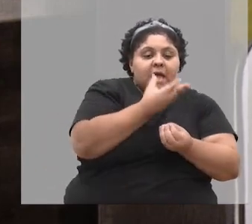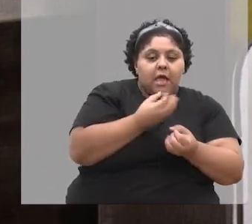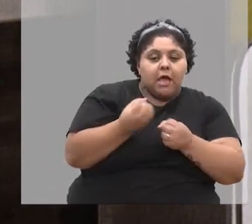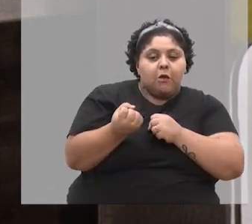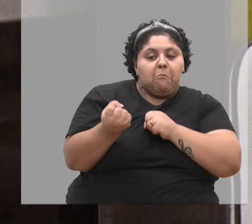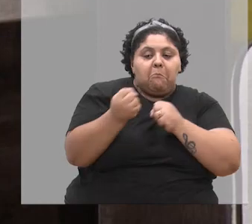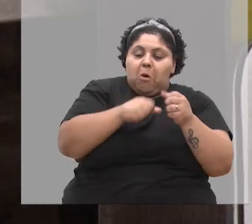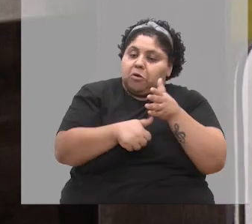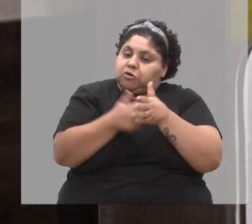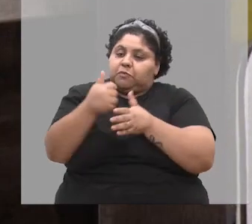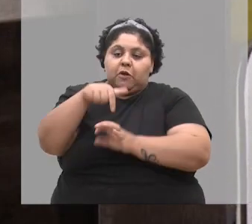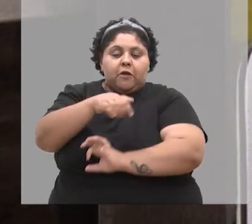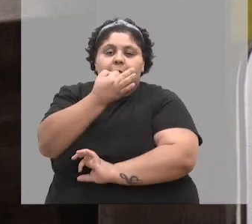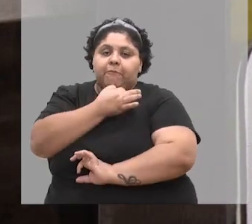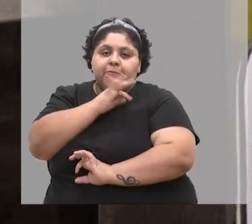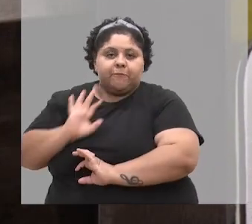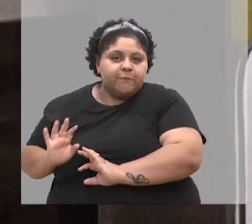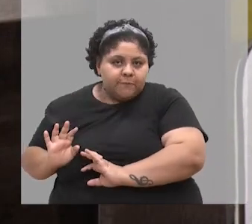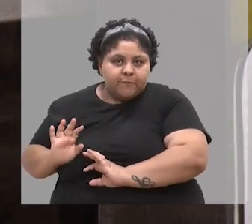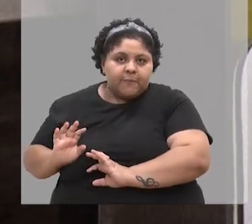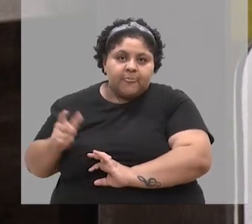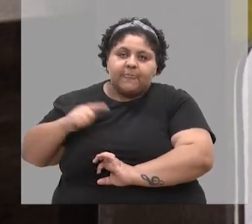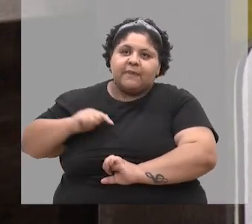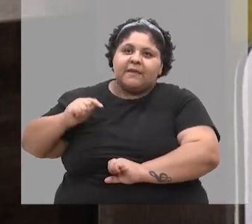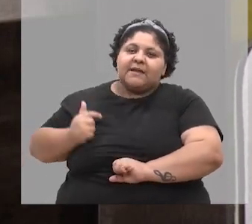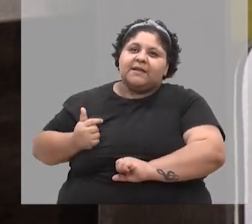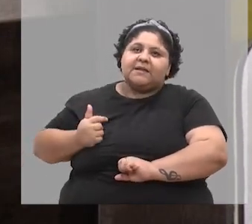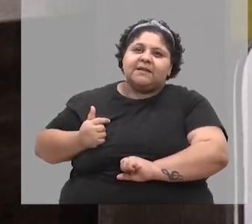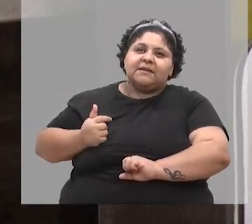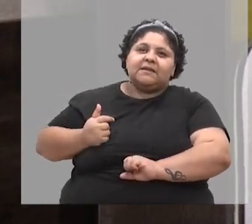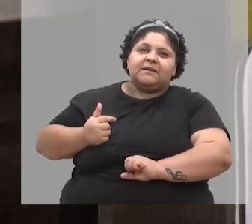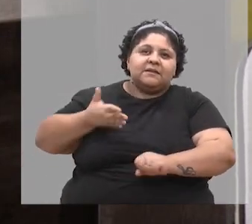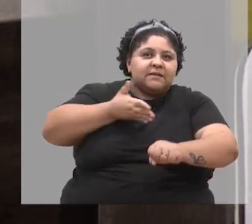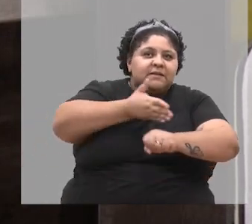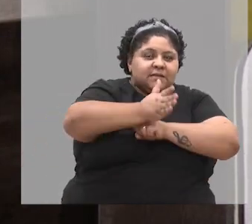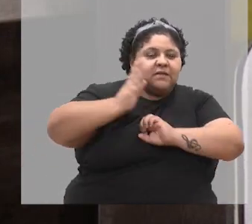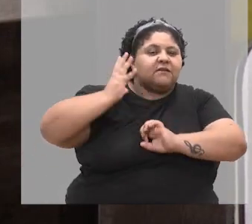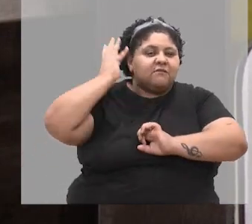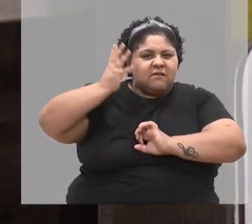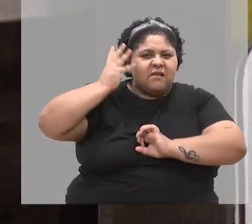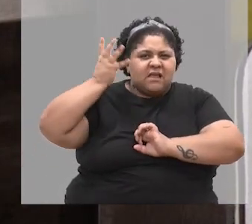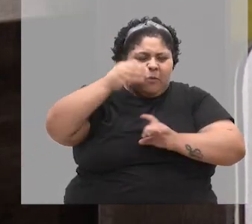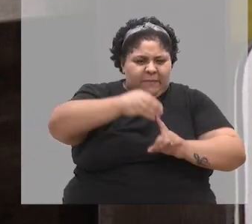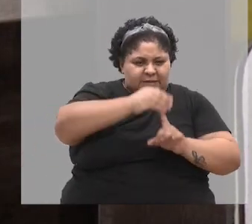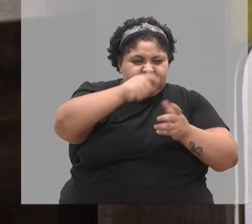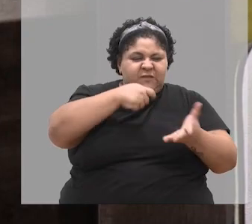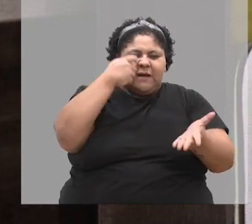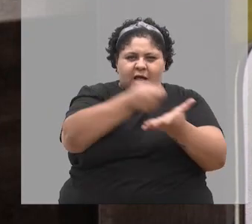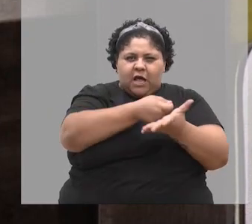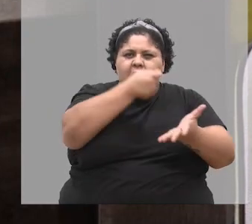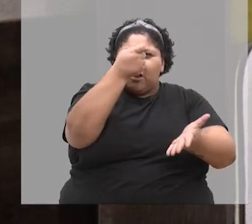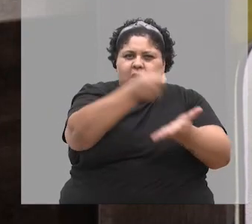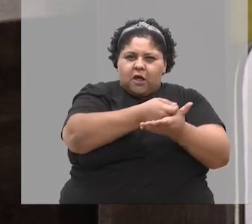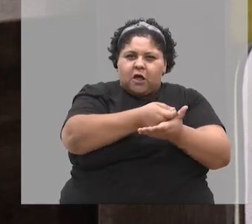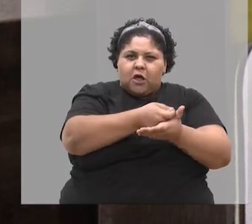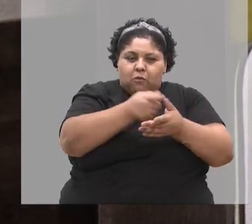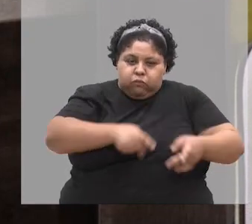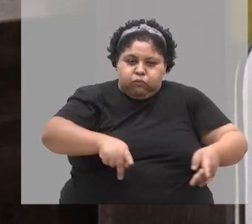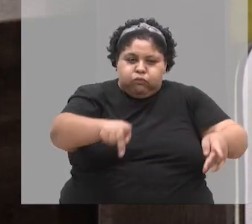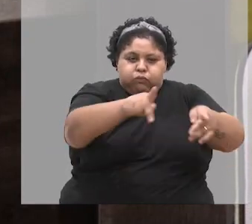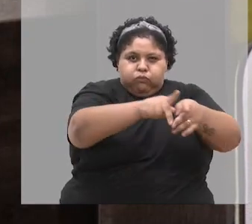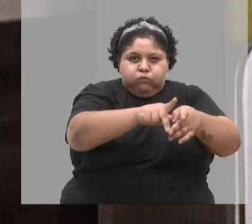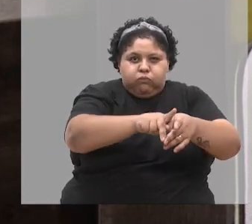o que está indo bem, o que poderia melhorar para Caxias do Sul. E eu participei dessa conferência, né, e uma das principais lutas